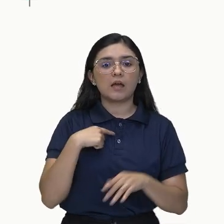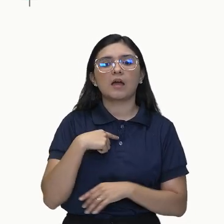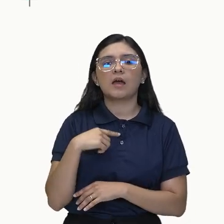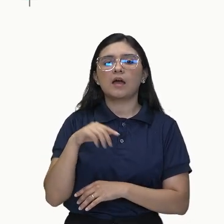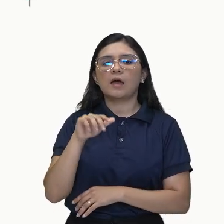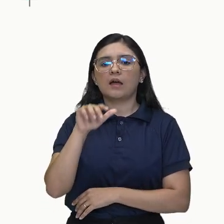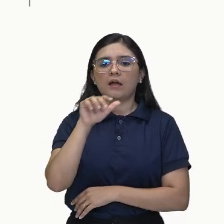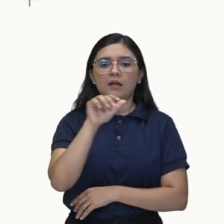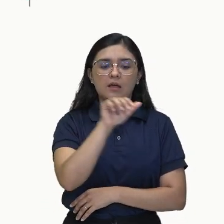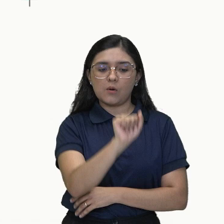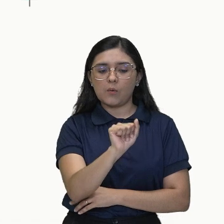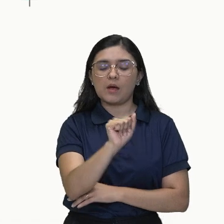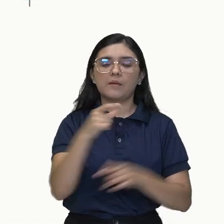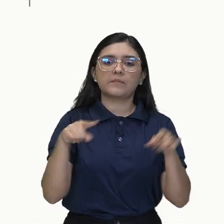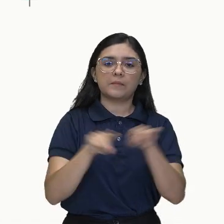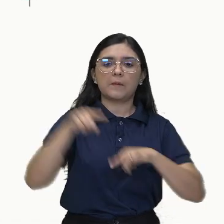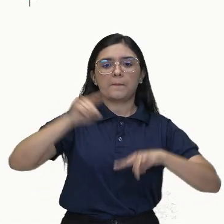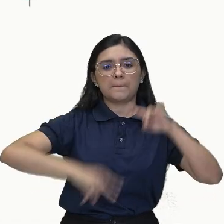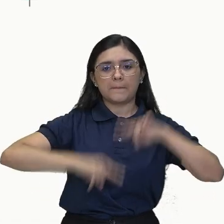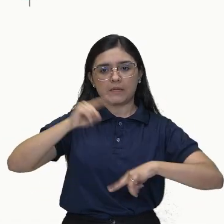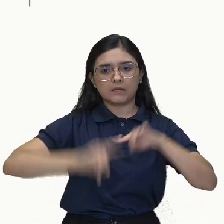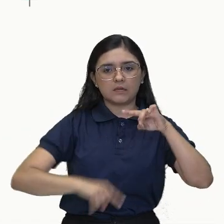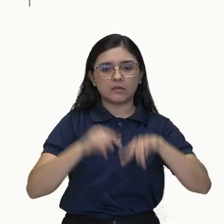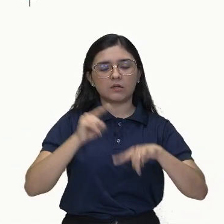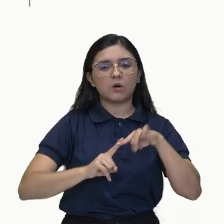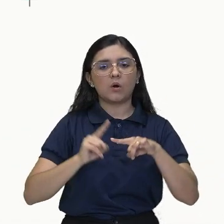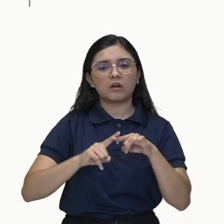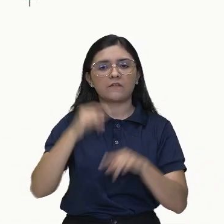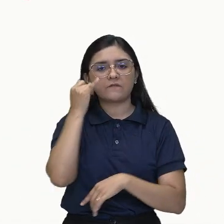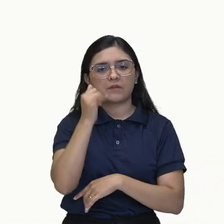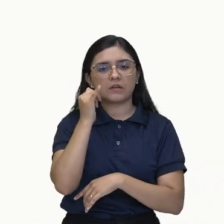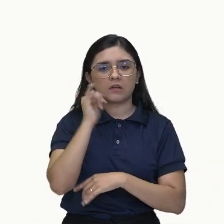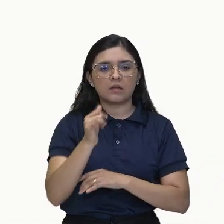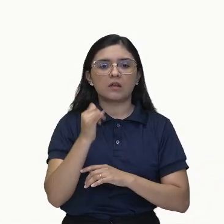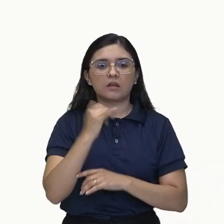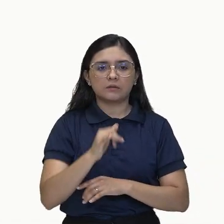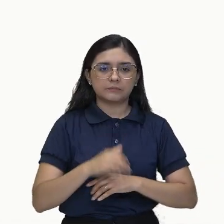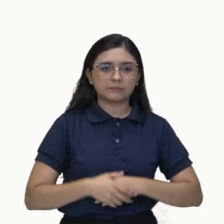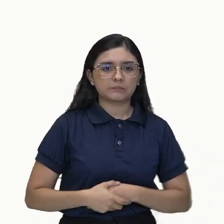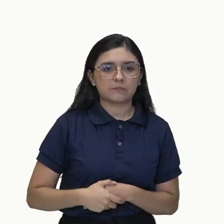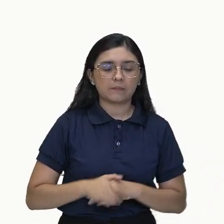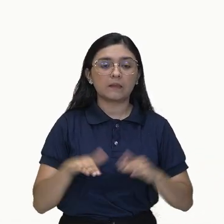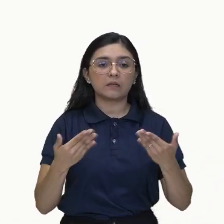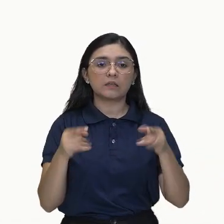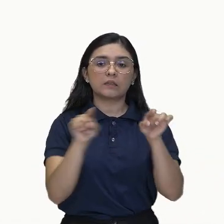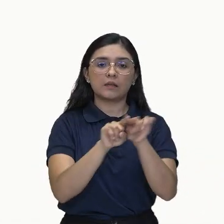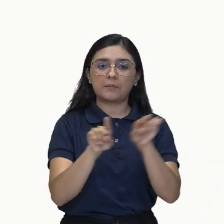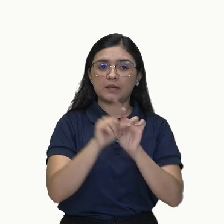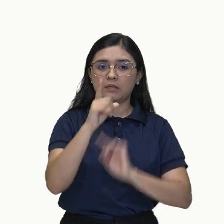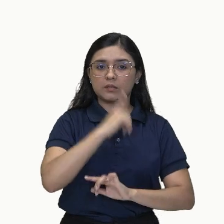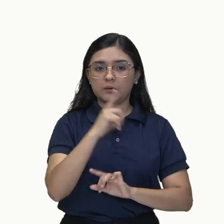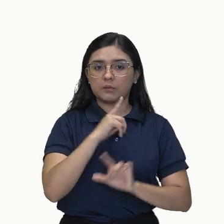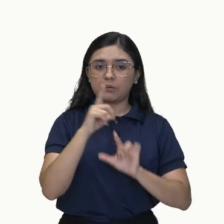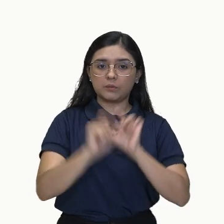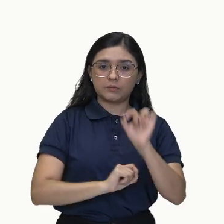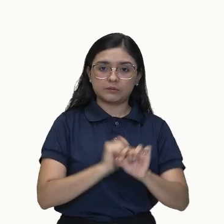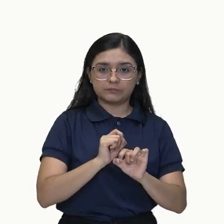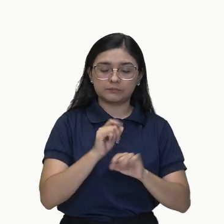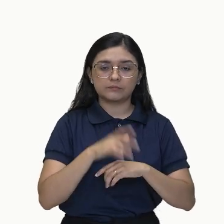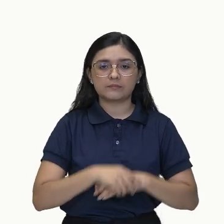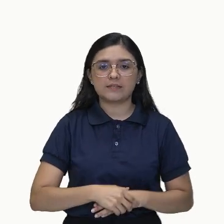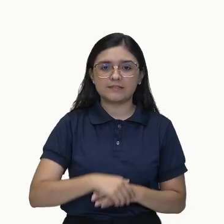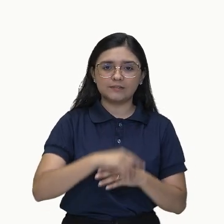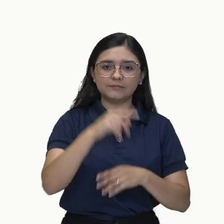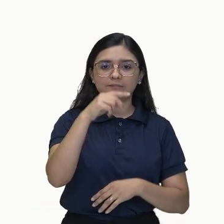o aparelho que mede a corrente elétrica é o amperímetro. Temos também a tensão